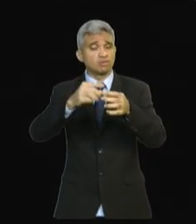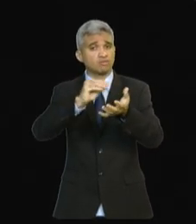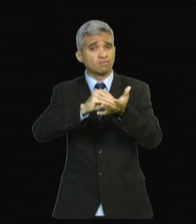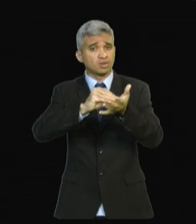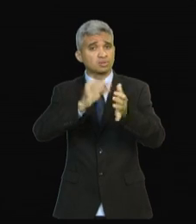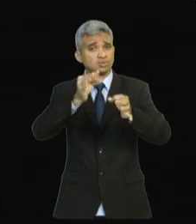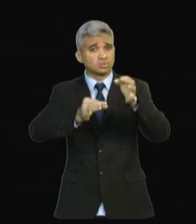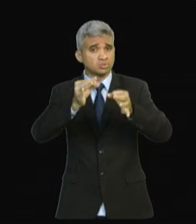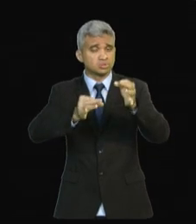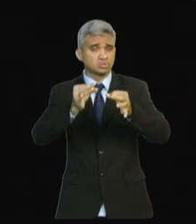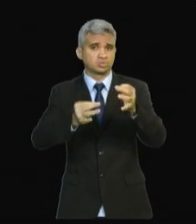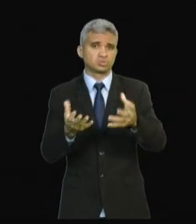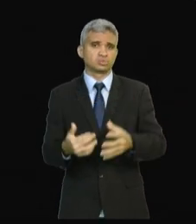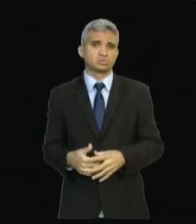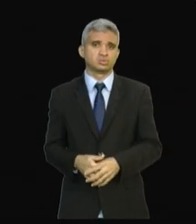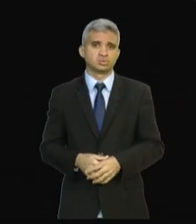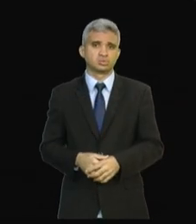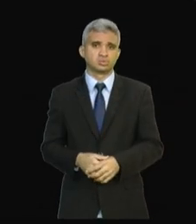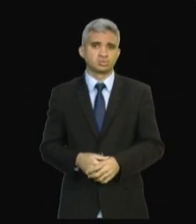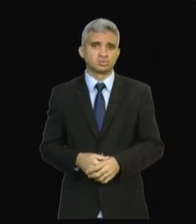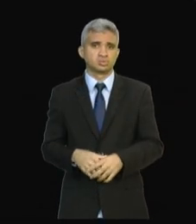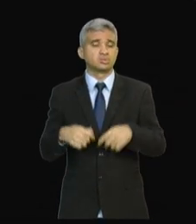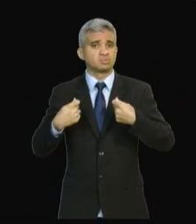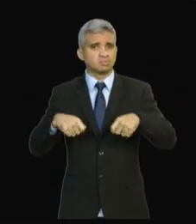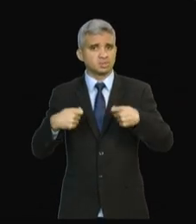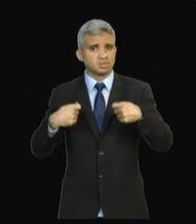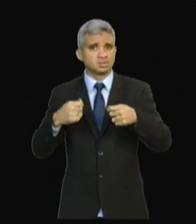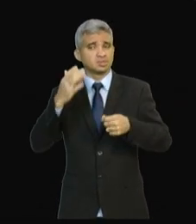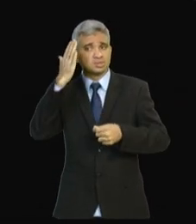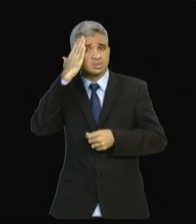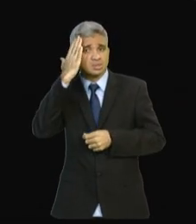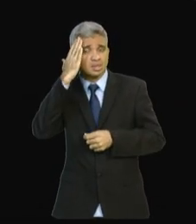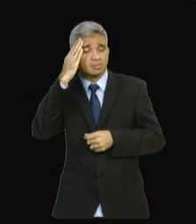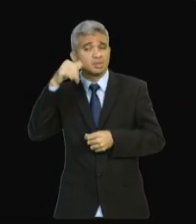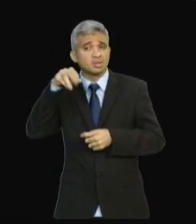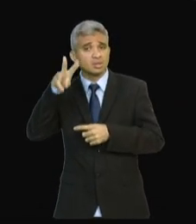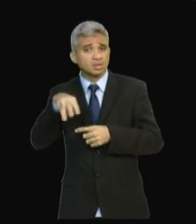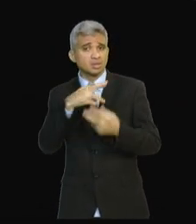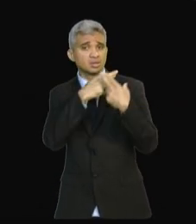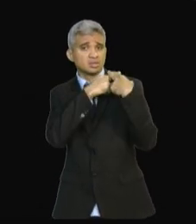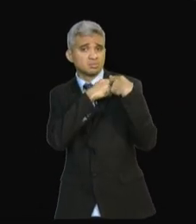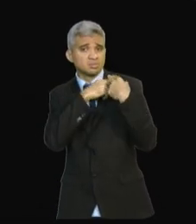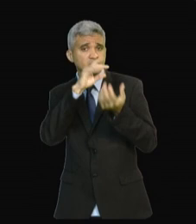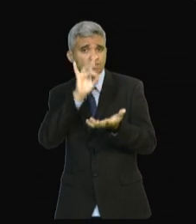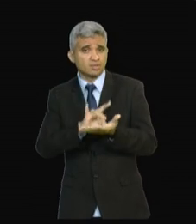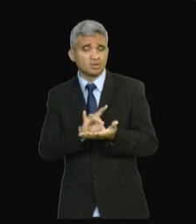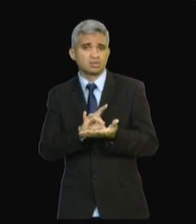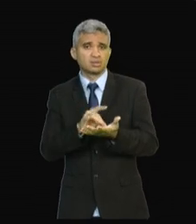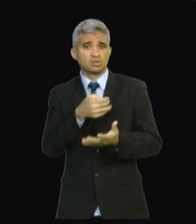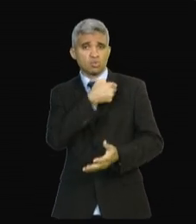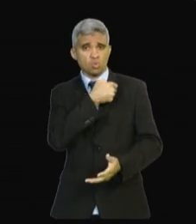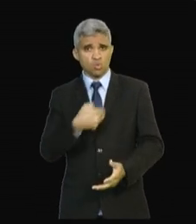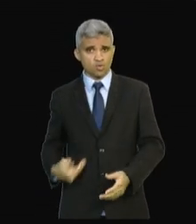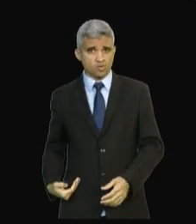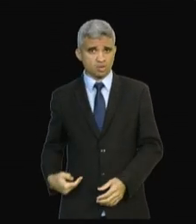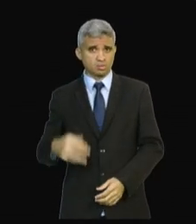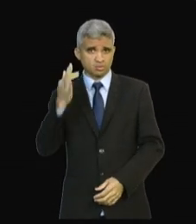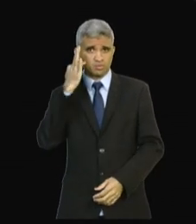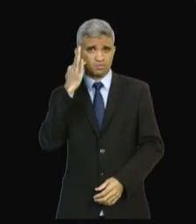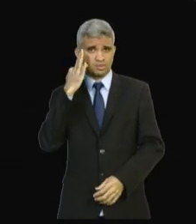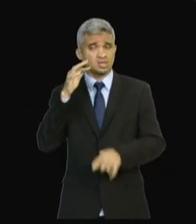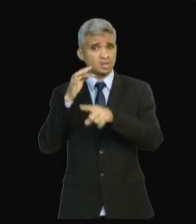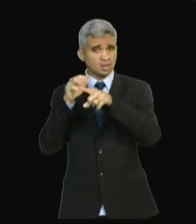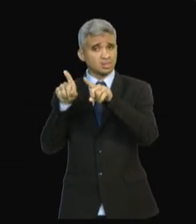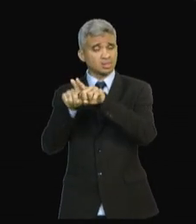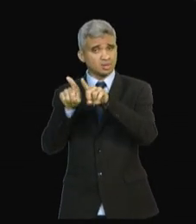zelo e comando com seus funcionários, seus comandados, que o governador também é comandante da Polícia Militar.